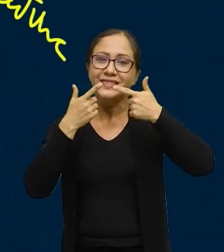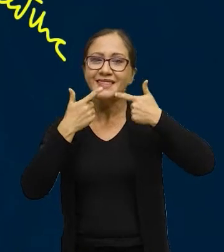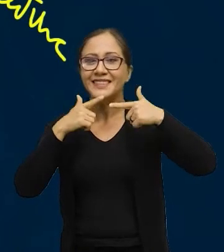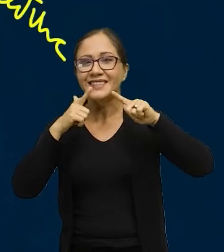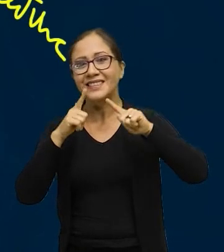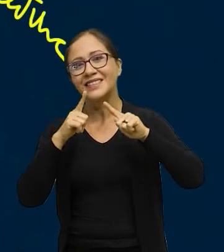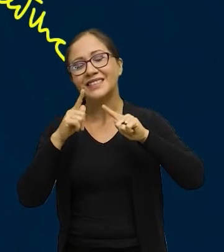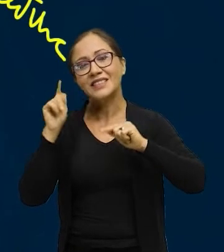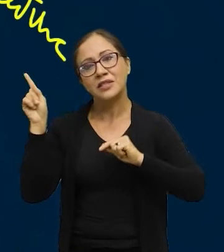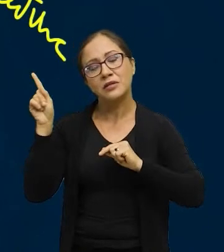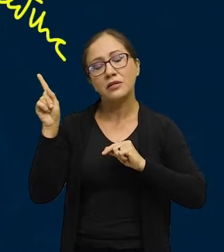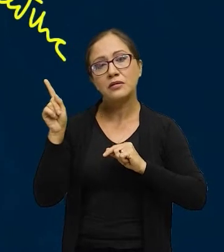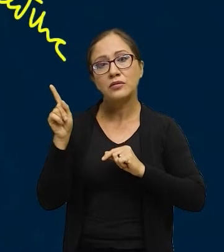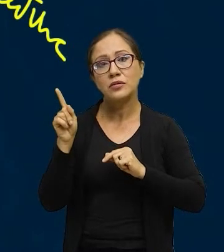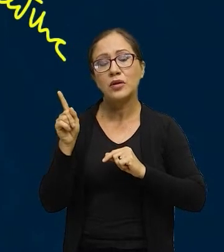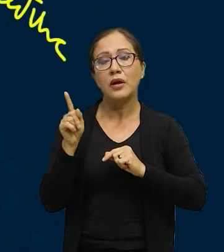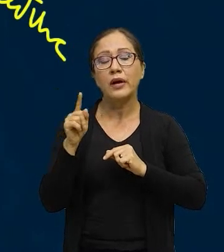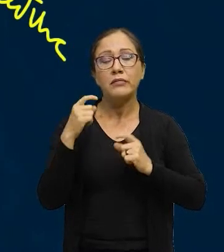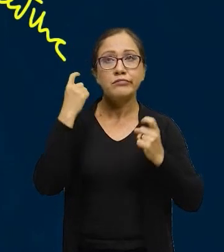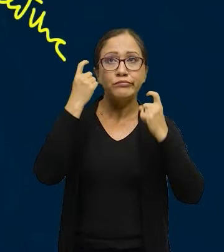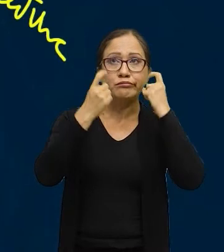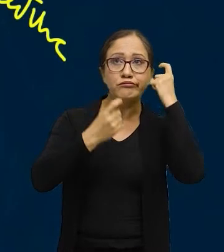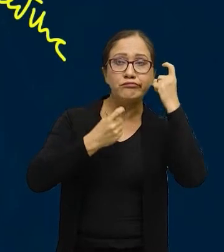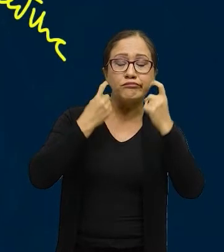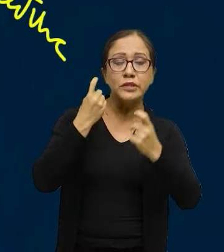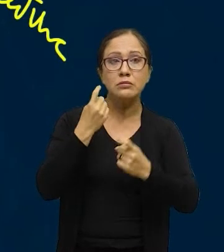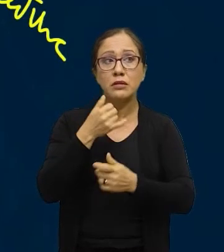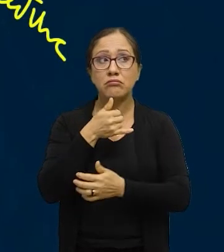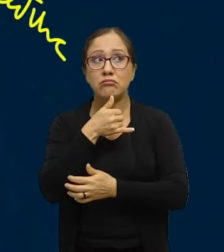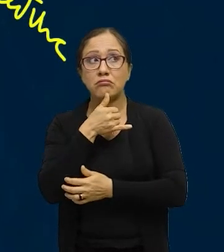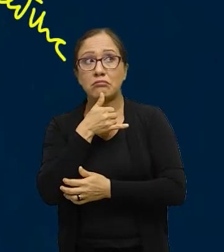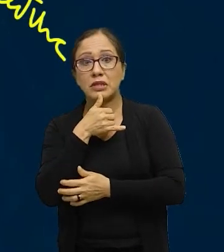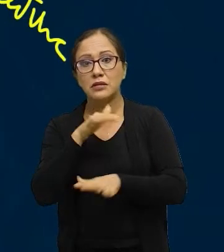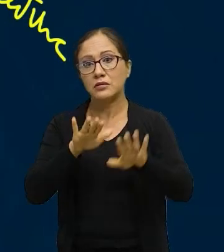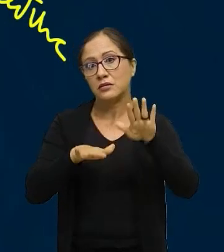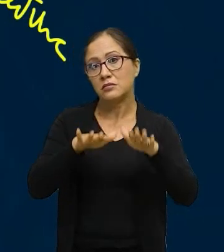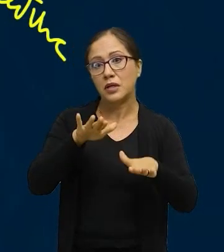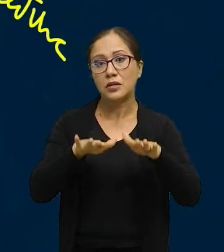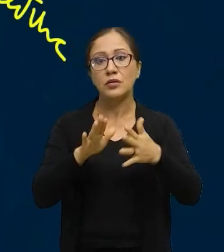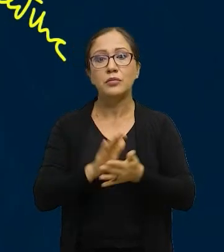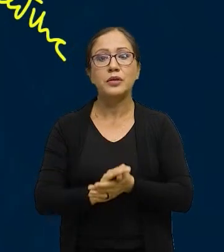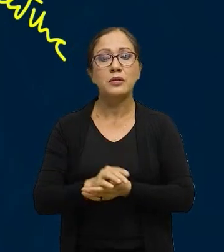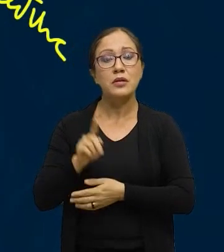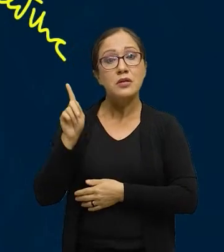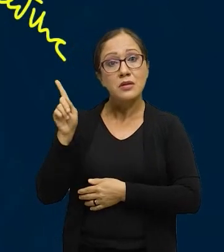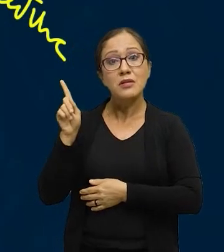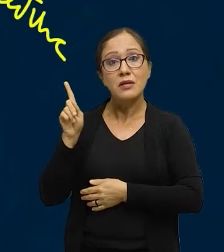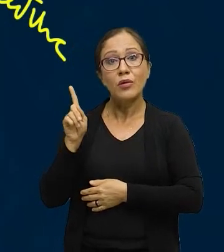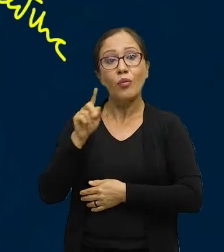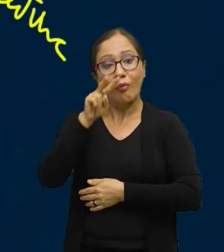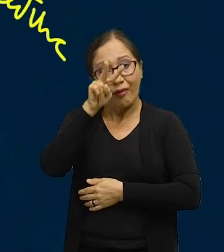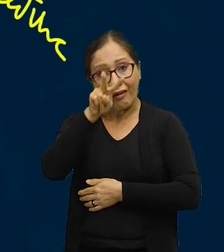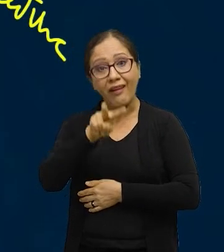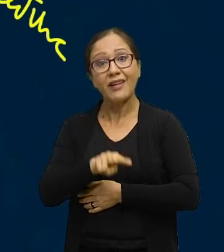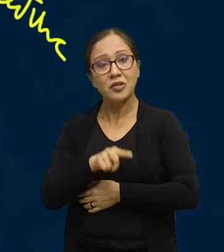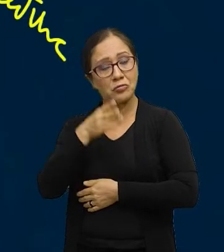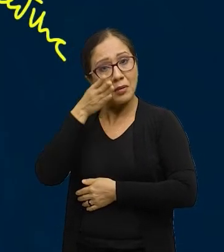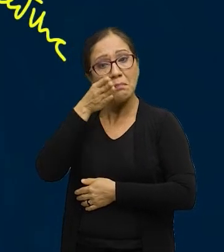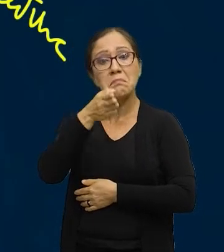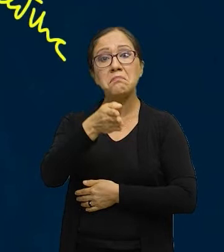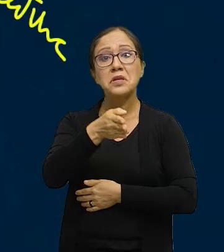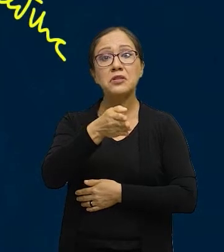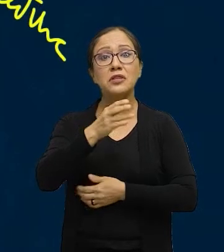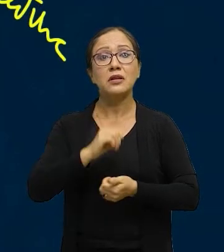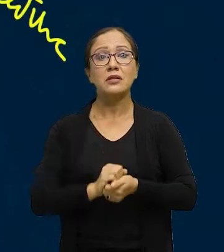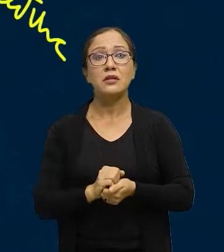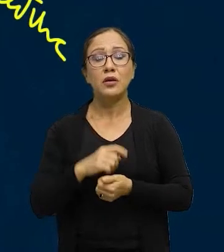está preocupado, está meio que triste. Então, isso é uma leitura bem direta. Então, a